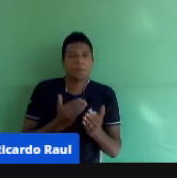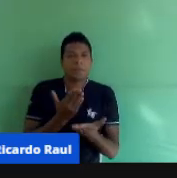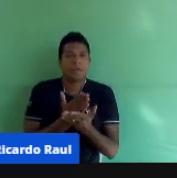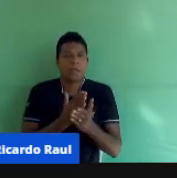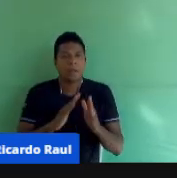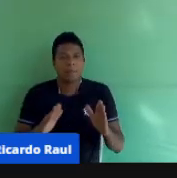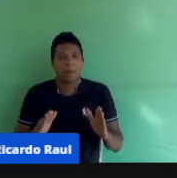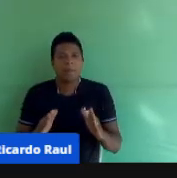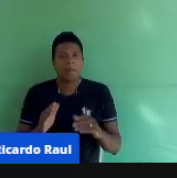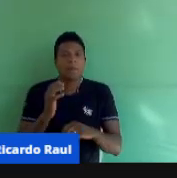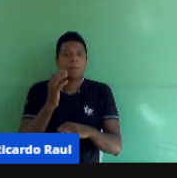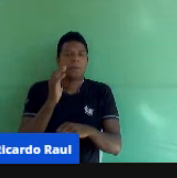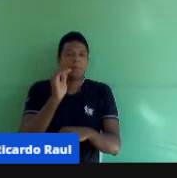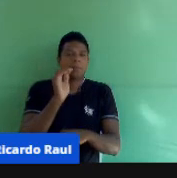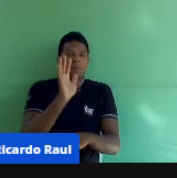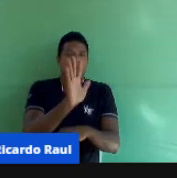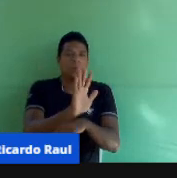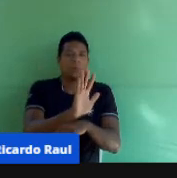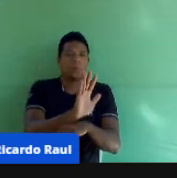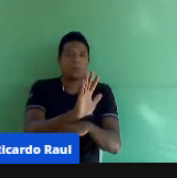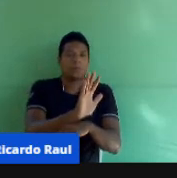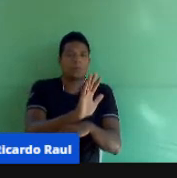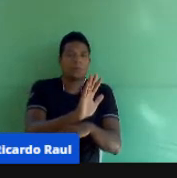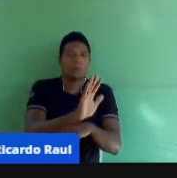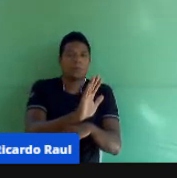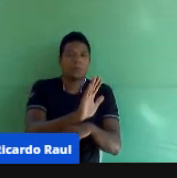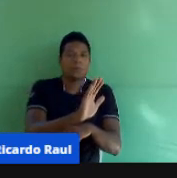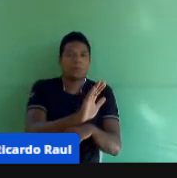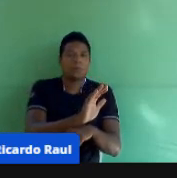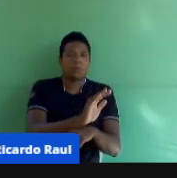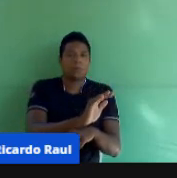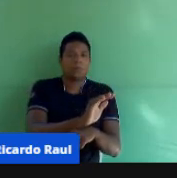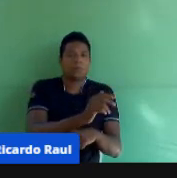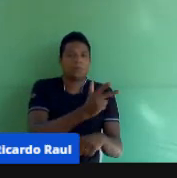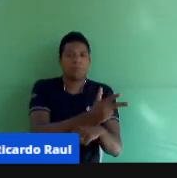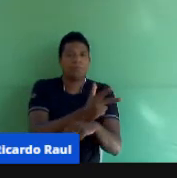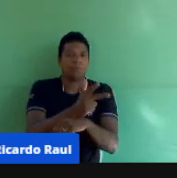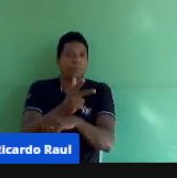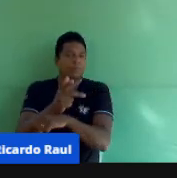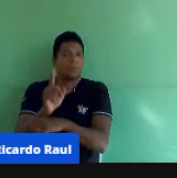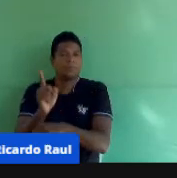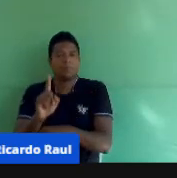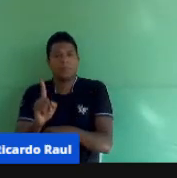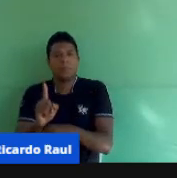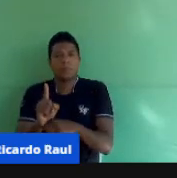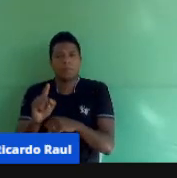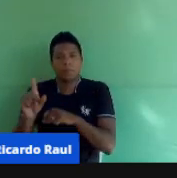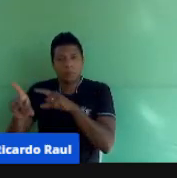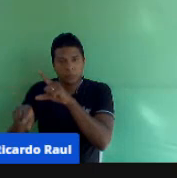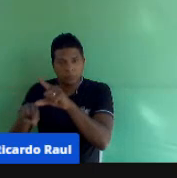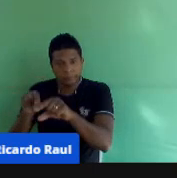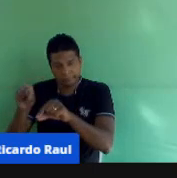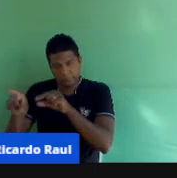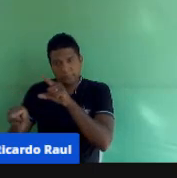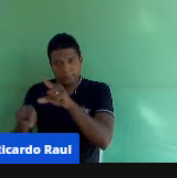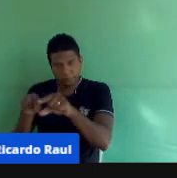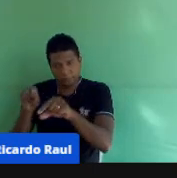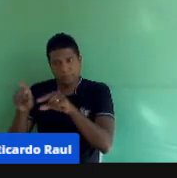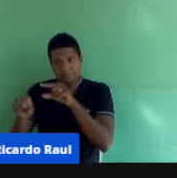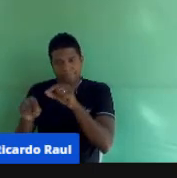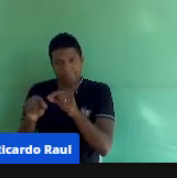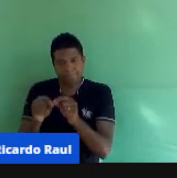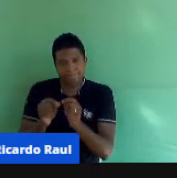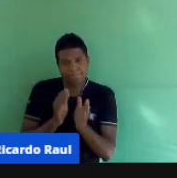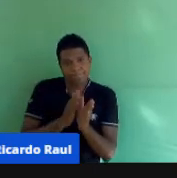passar um filme só para segurar os alunos. Longe disso, existe todo um processo de seleção que eu vou mostrar para vocês e que nós